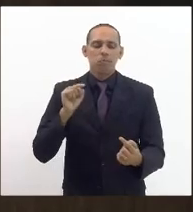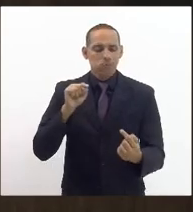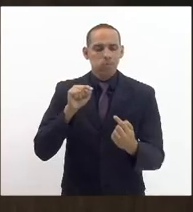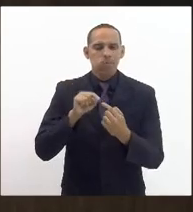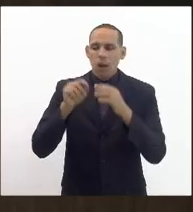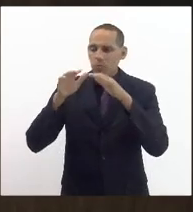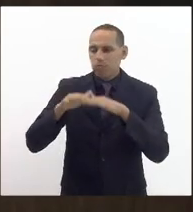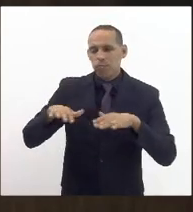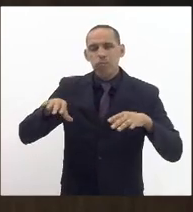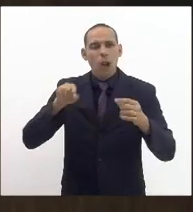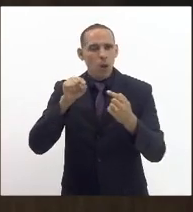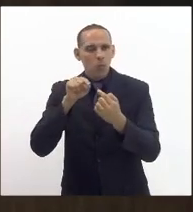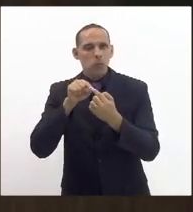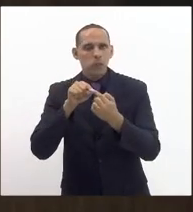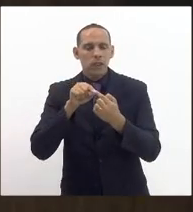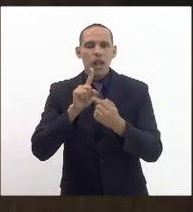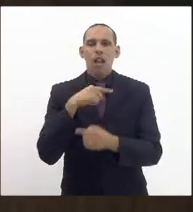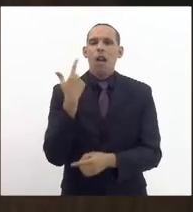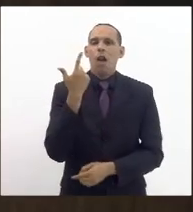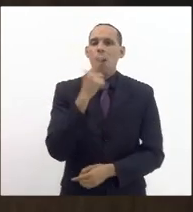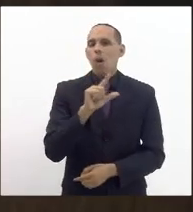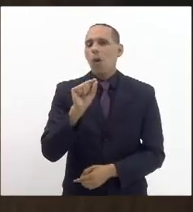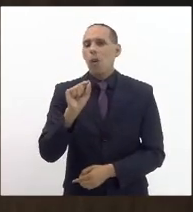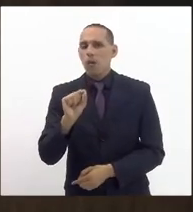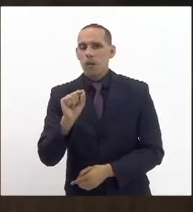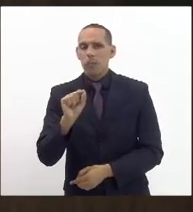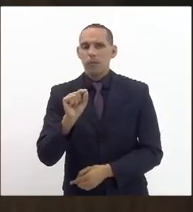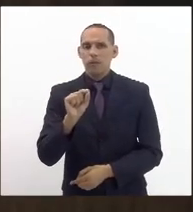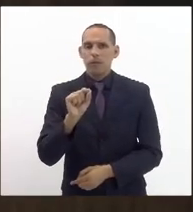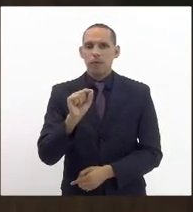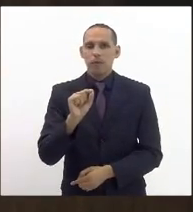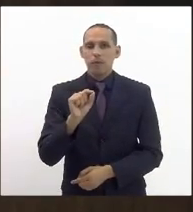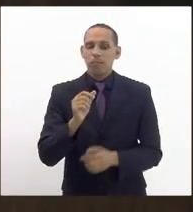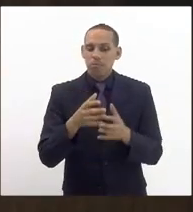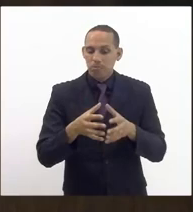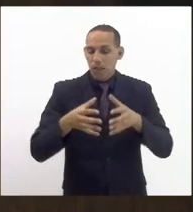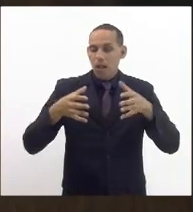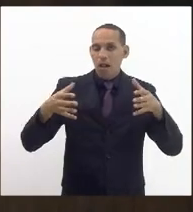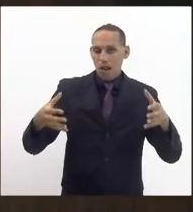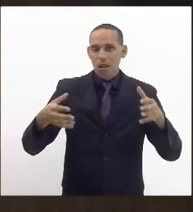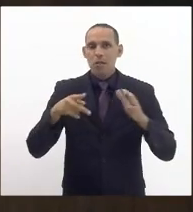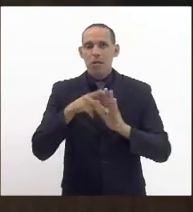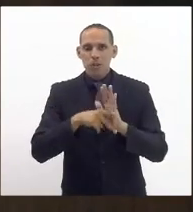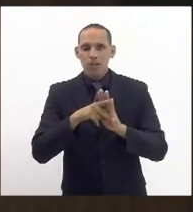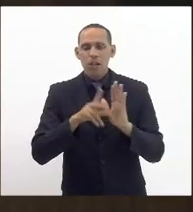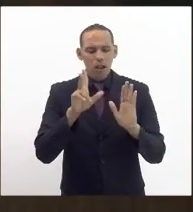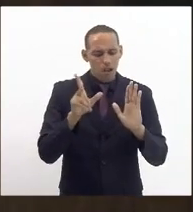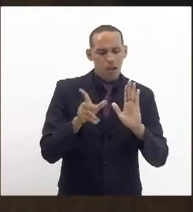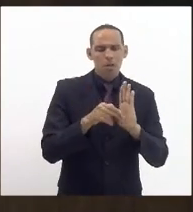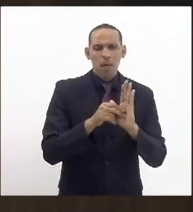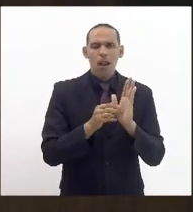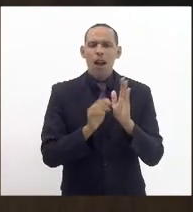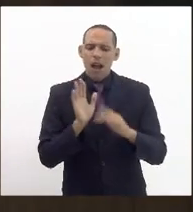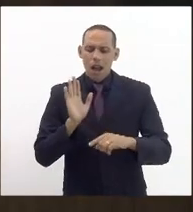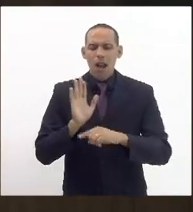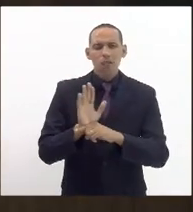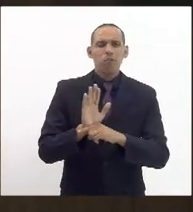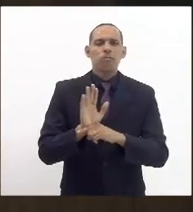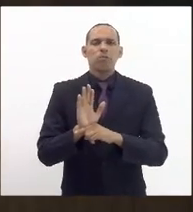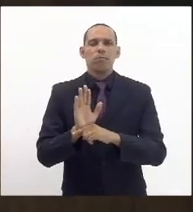de todo mundo, e que a gente consiga, desse projeto, até ampliá-lo com emendas que